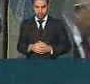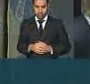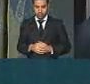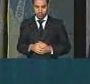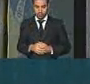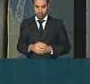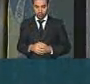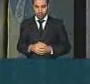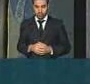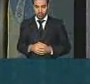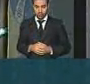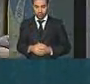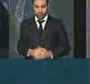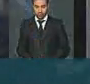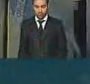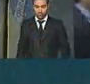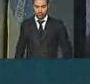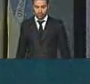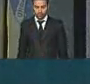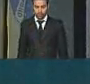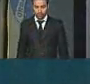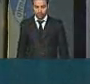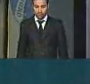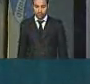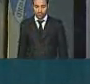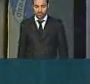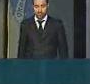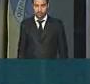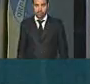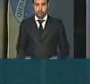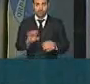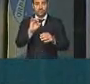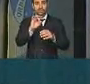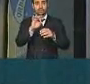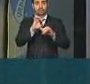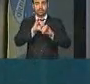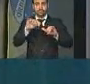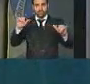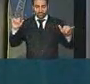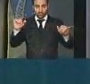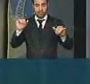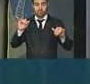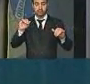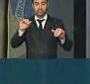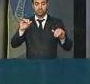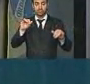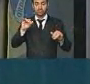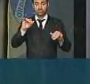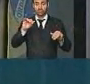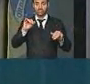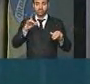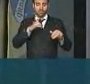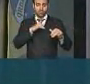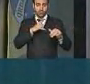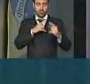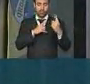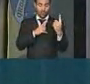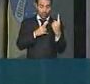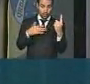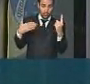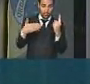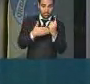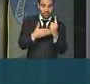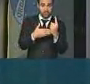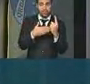ascensão a lei presidente nós estamos ouvindo o relator só para registrar as faixas a faixa vai de um